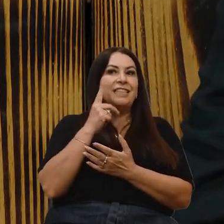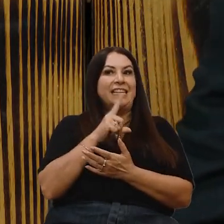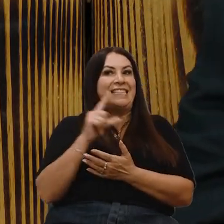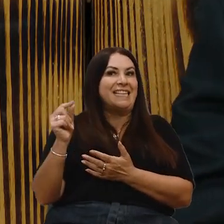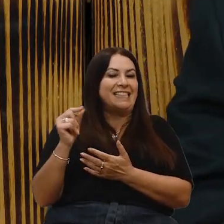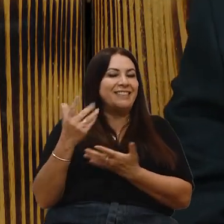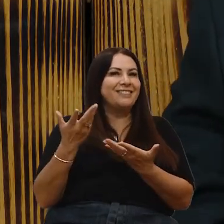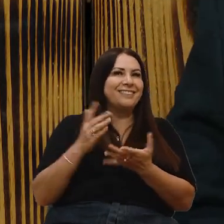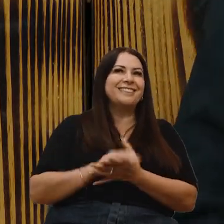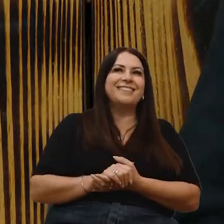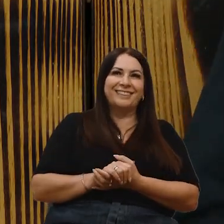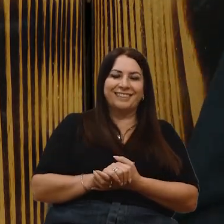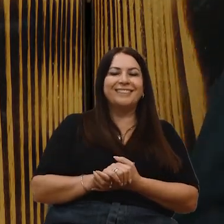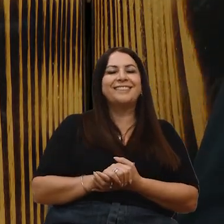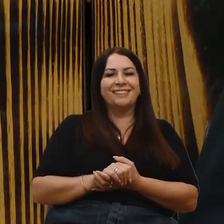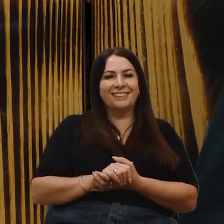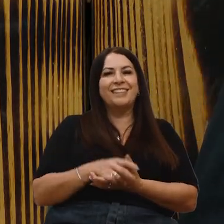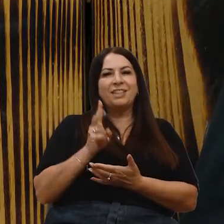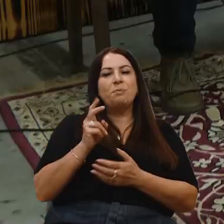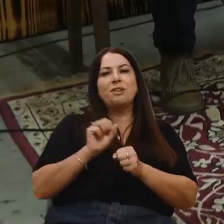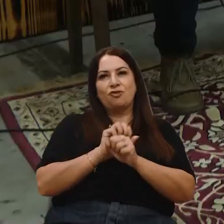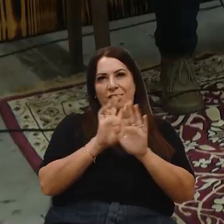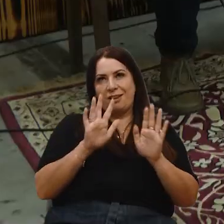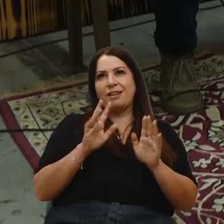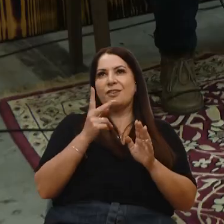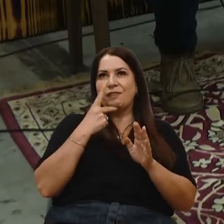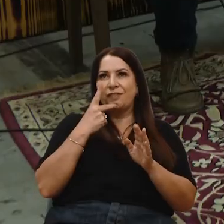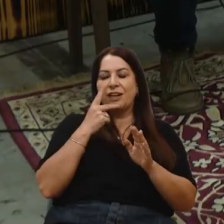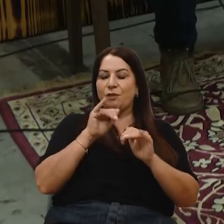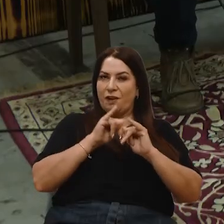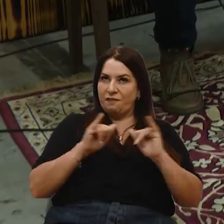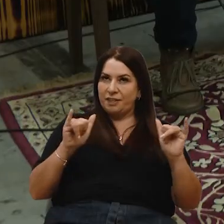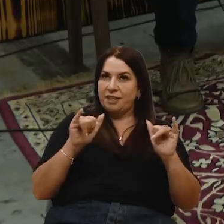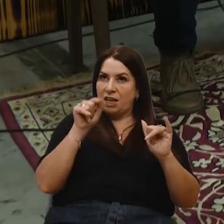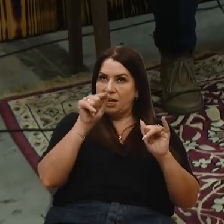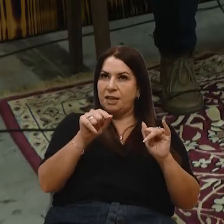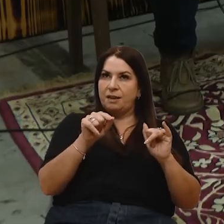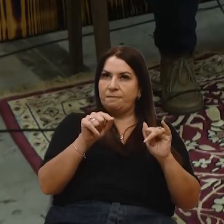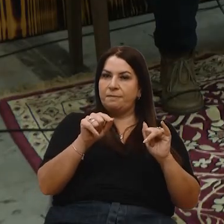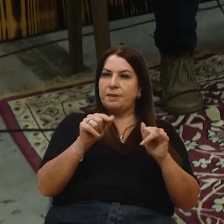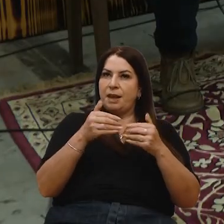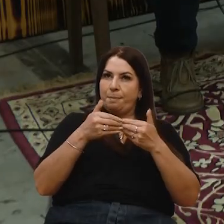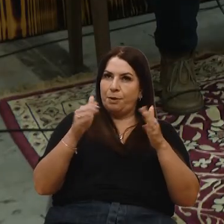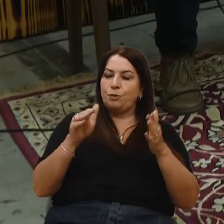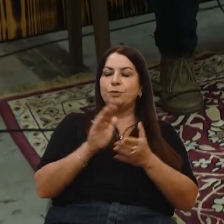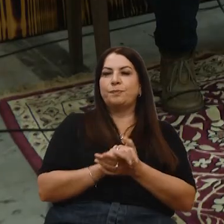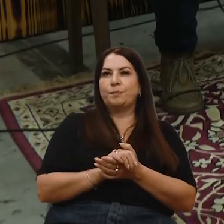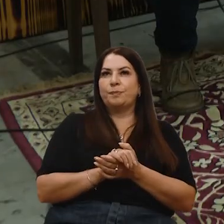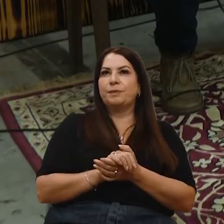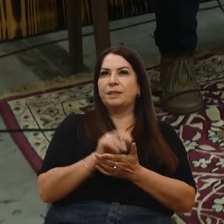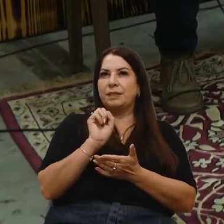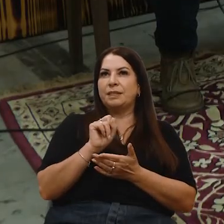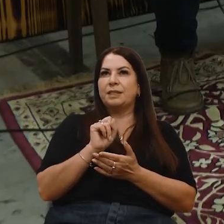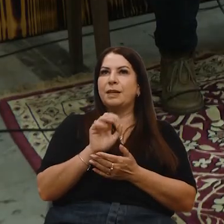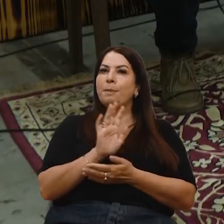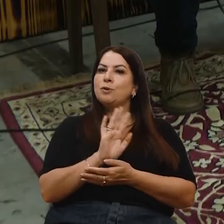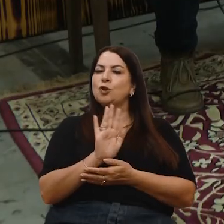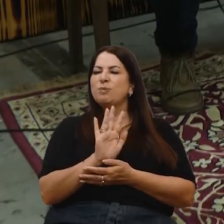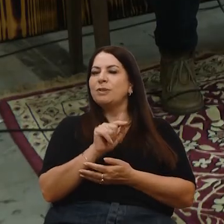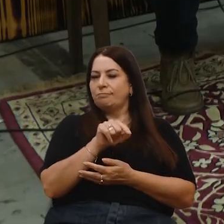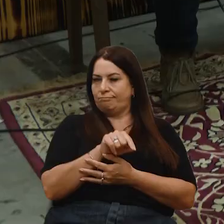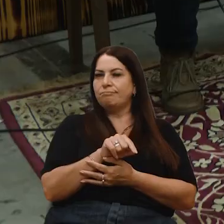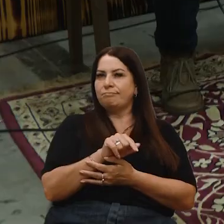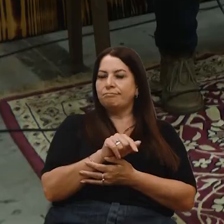dizendo que está saindo? Não, eu sempre deixei claro, eu fiz questão de avisar, deixar o recado na abertura, mas sim, é uma